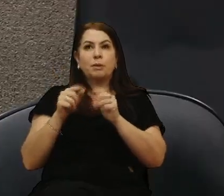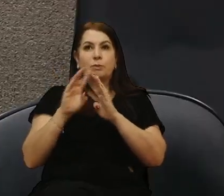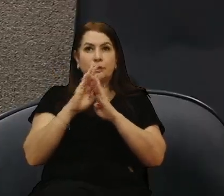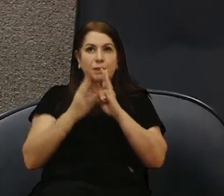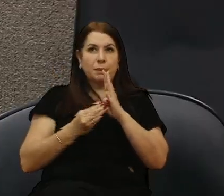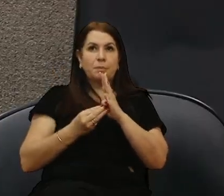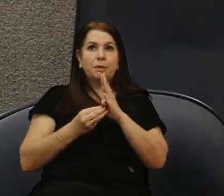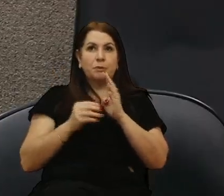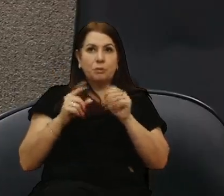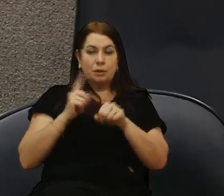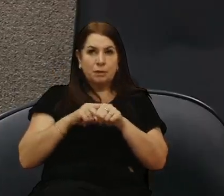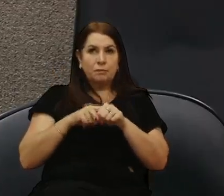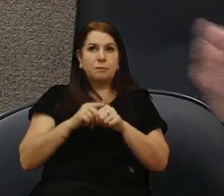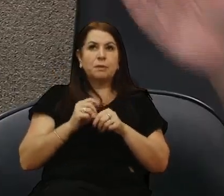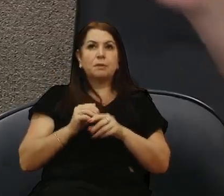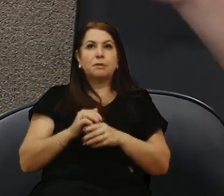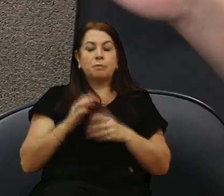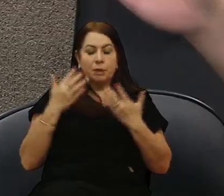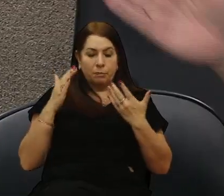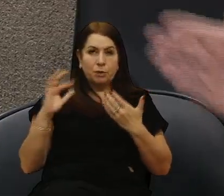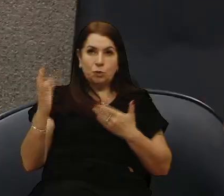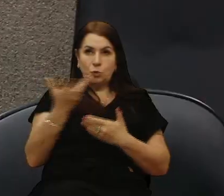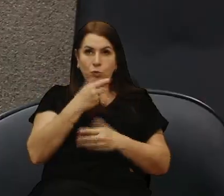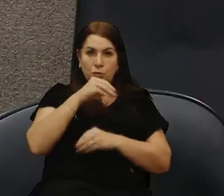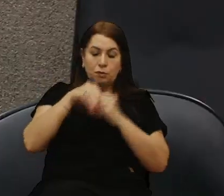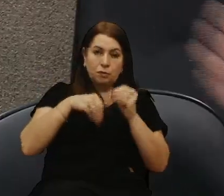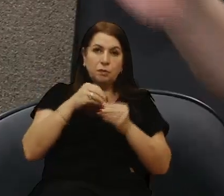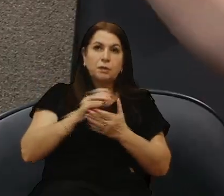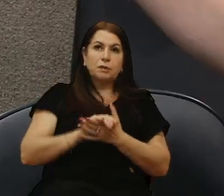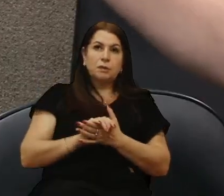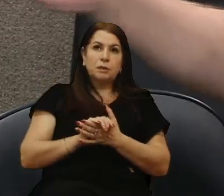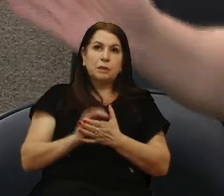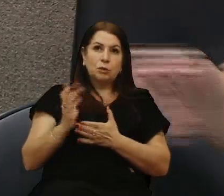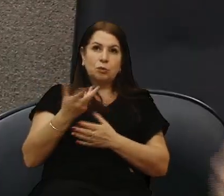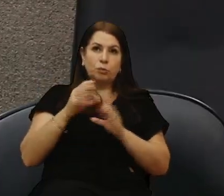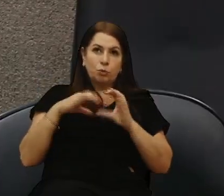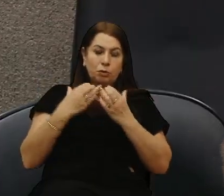durante todo esse tempo. Então, parabéns a todos os envolvidos, a